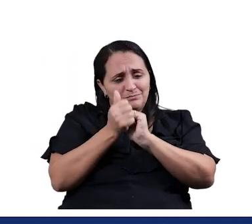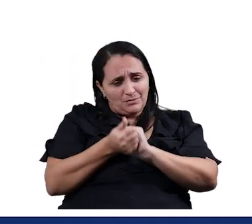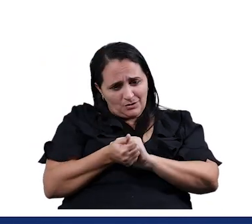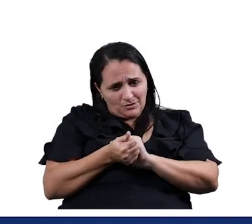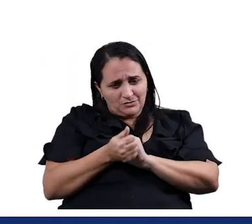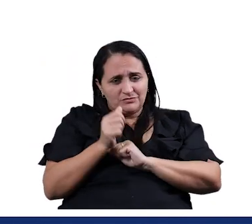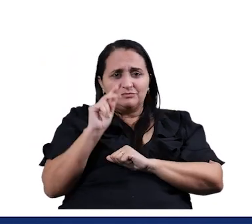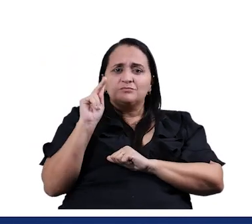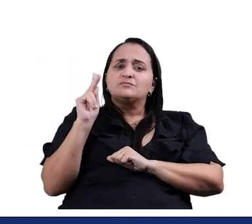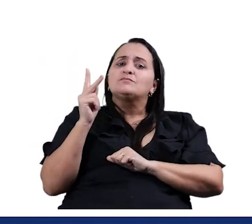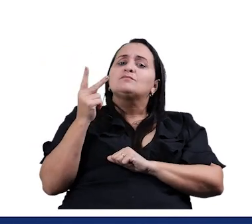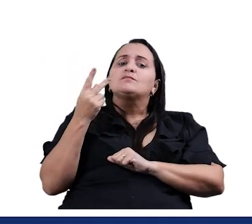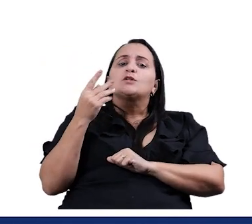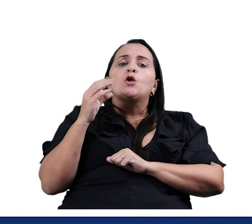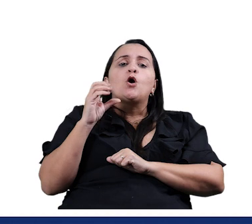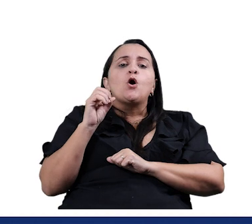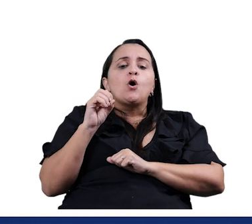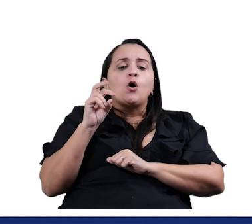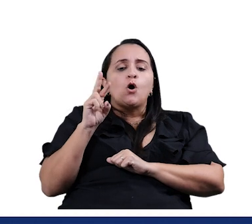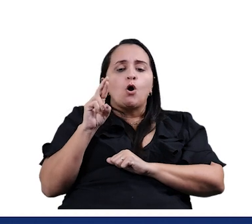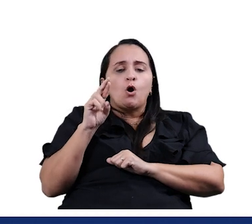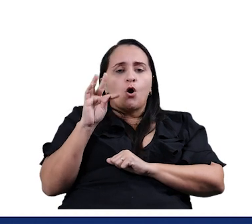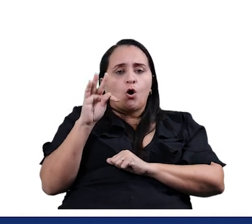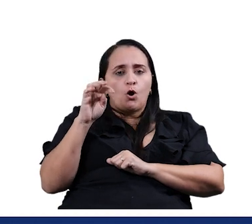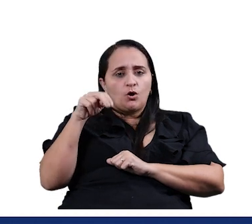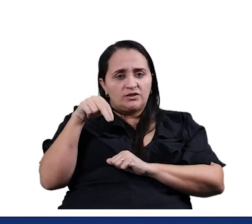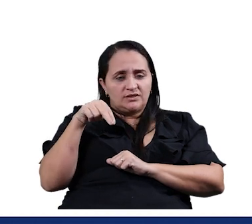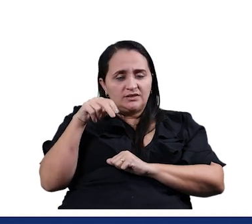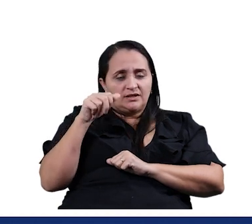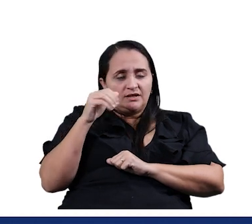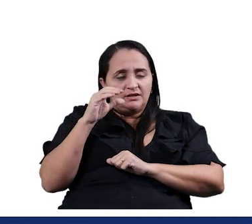basquete. Ayrton Senna, nosso eterno